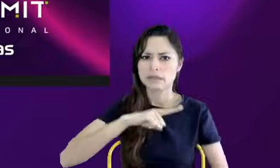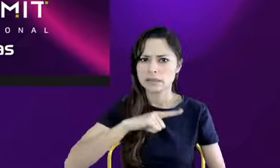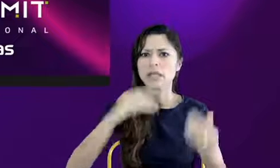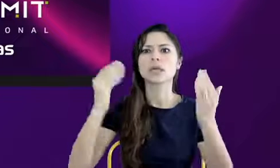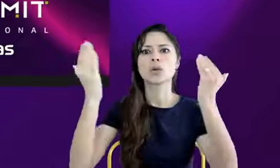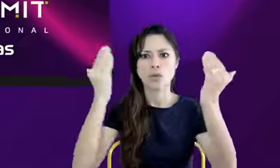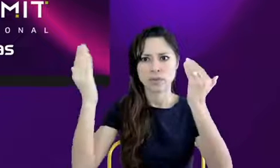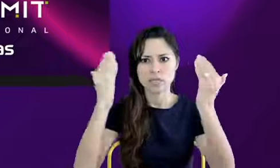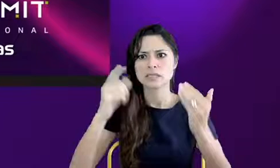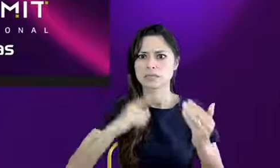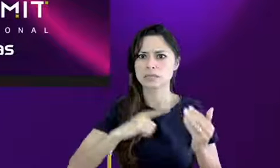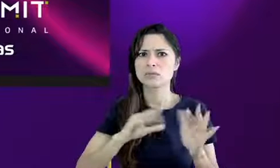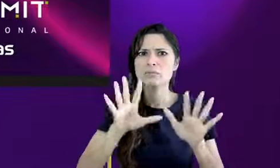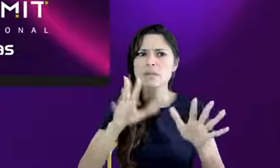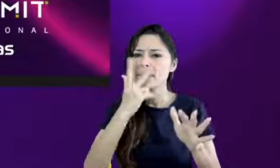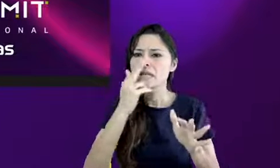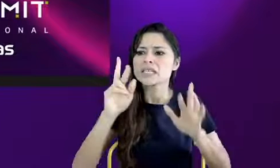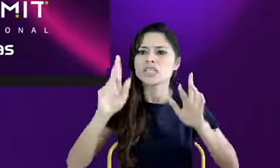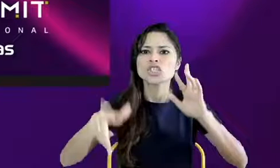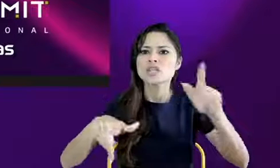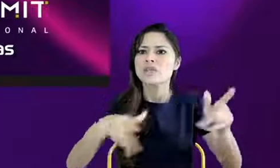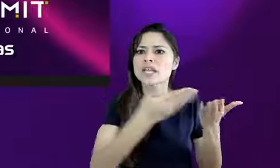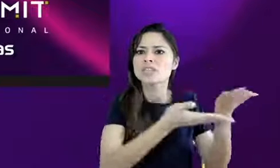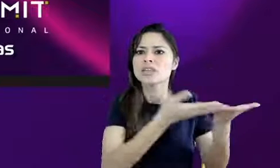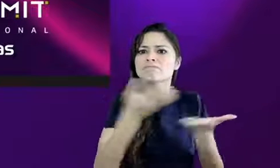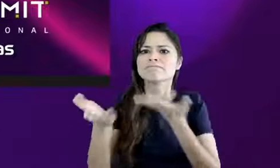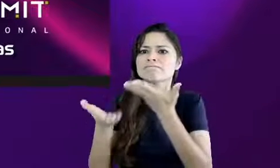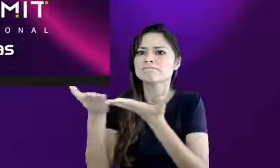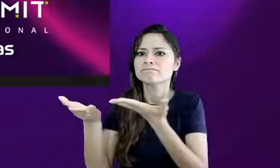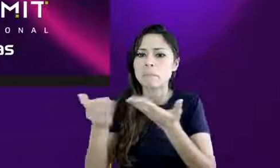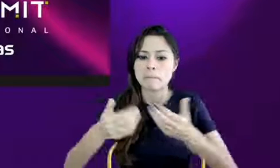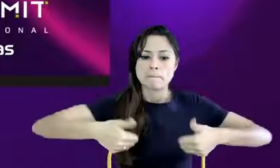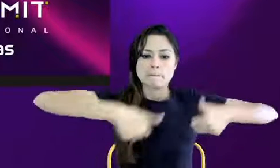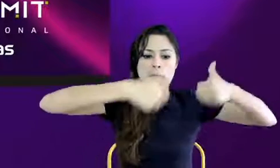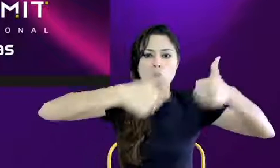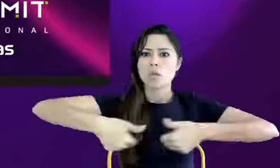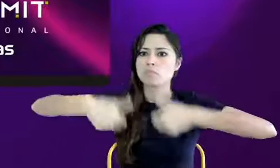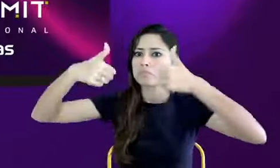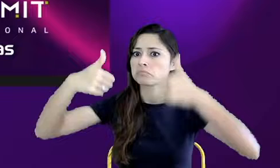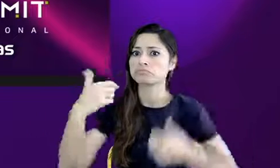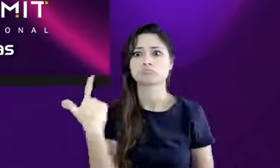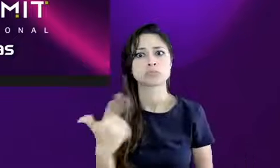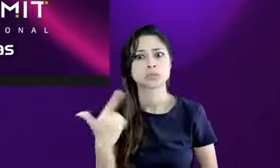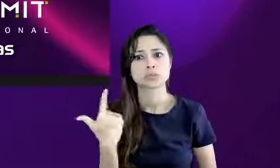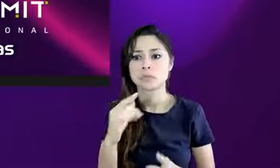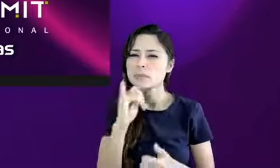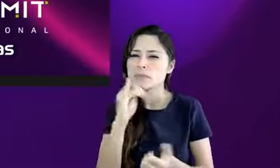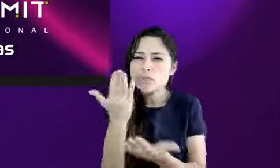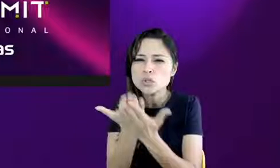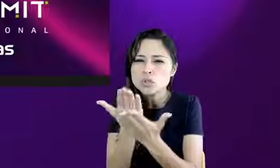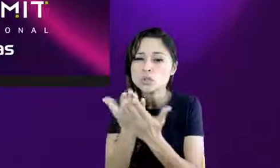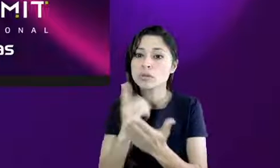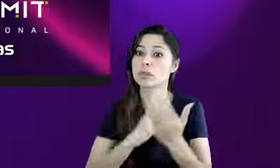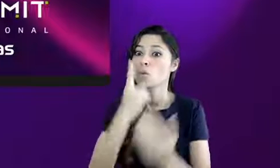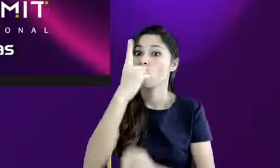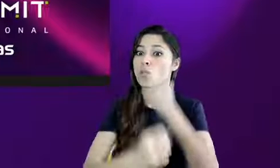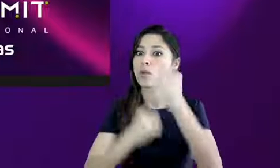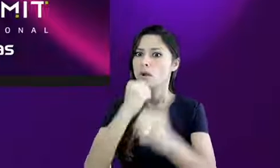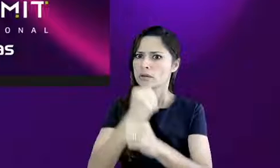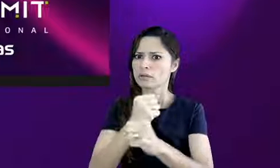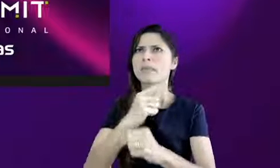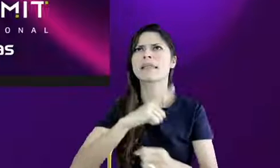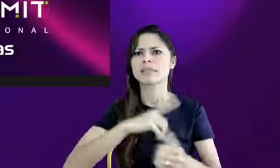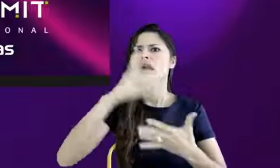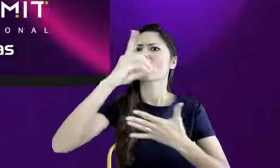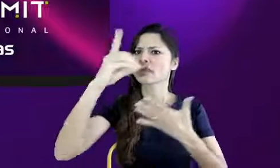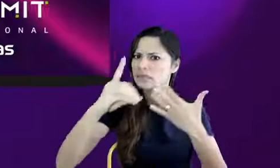houve diferença em relação à remissão clínica e cicatrização da mucosa em um ano, mas existem alguns dados comparativos de